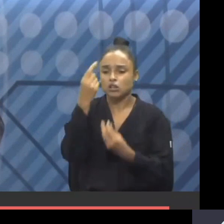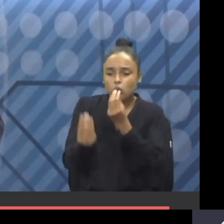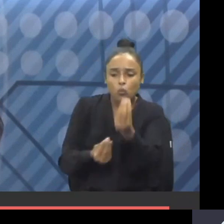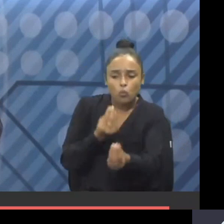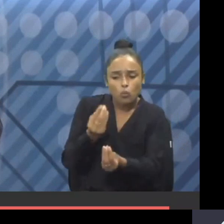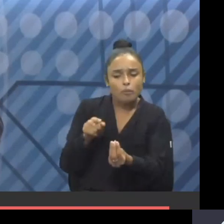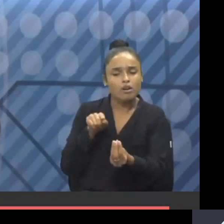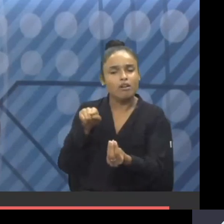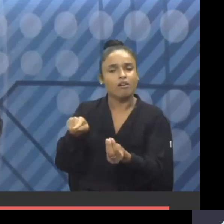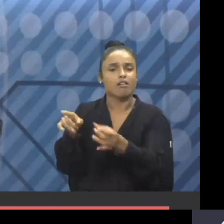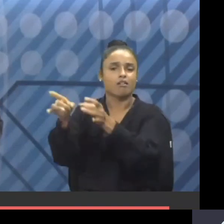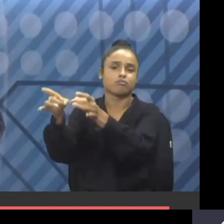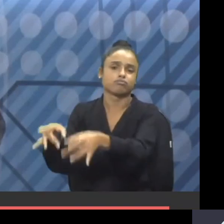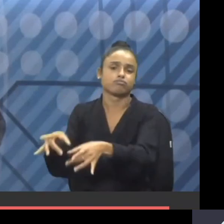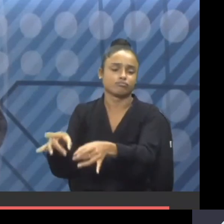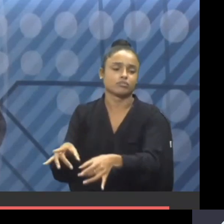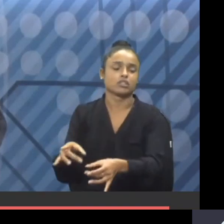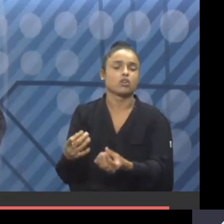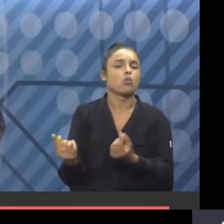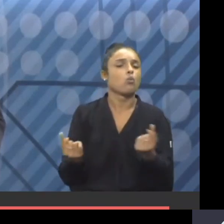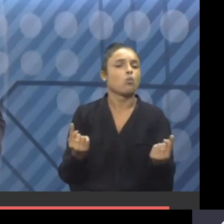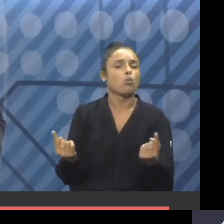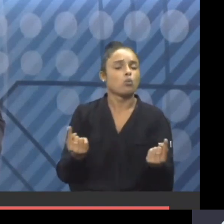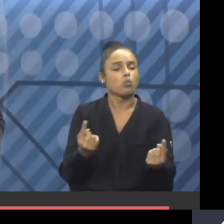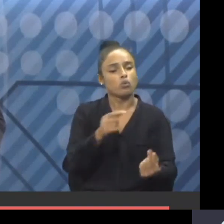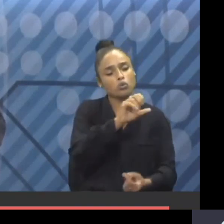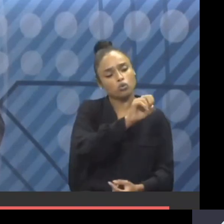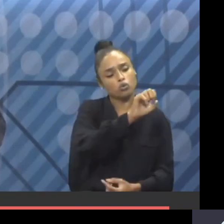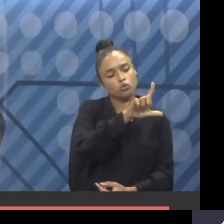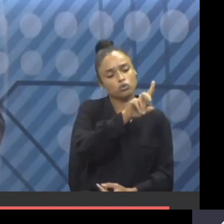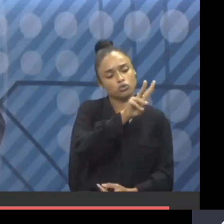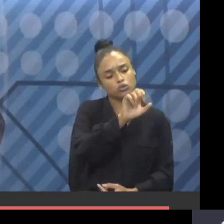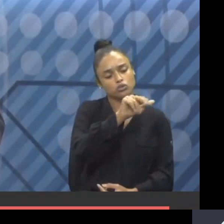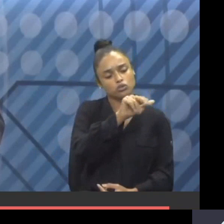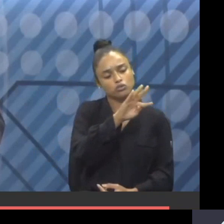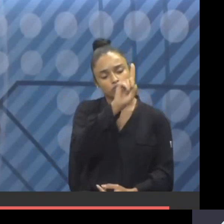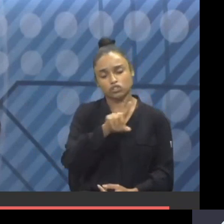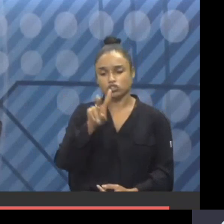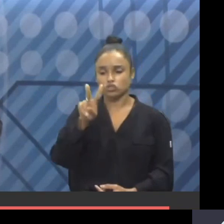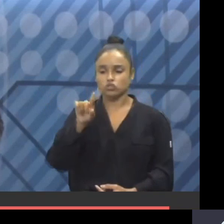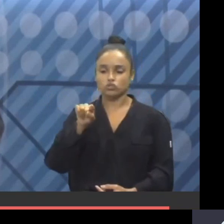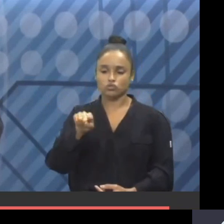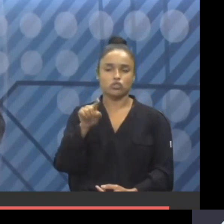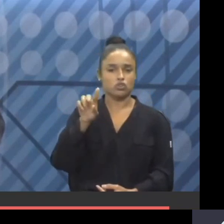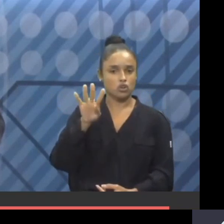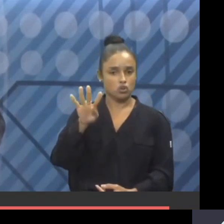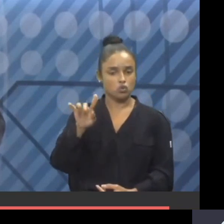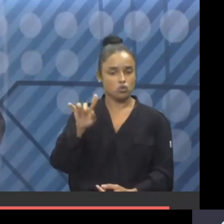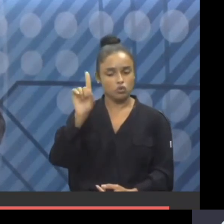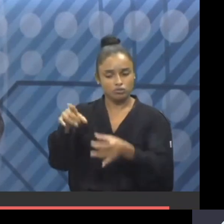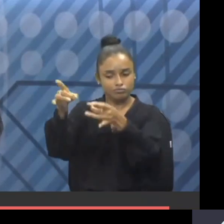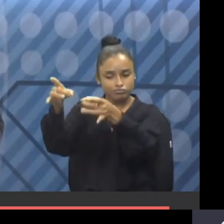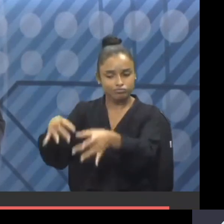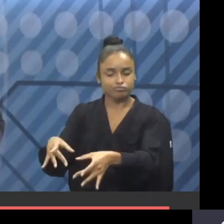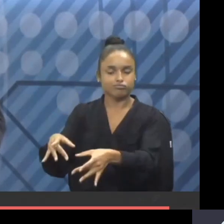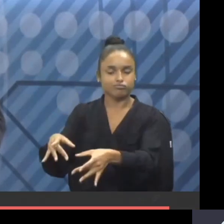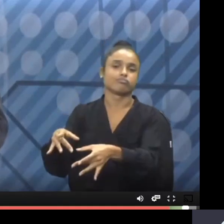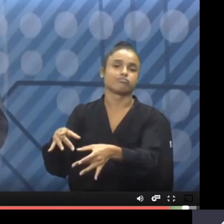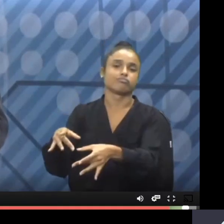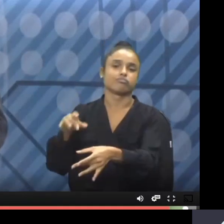pode fazer o descarte dele no solvente ácido. Então, 2,4 de nitrofenilhidrazina, nós realizamos o descarte do composto